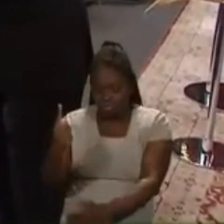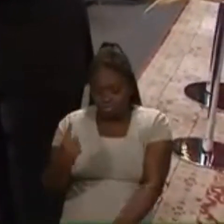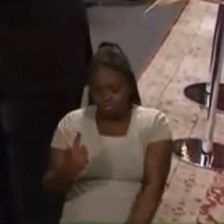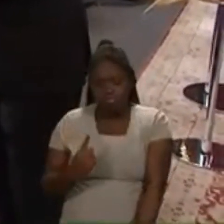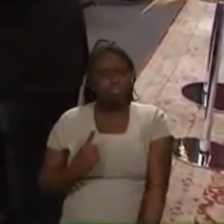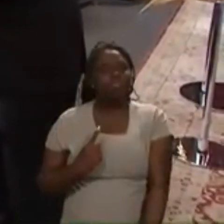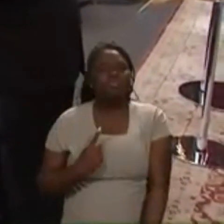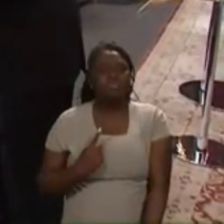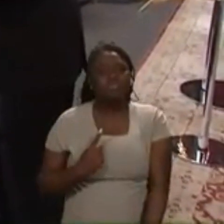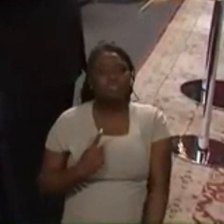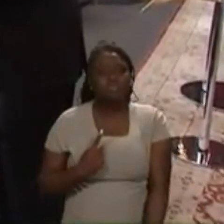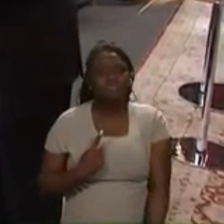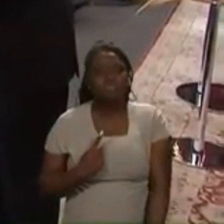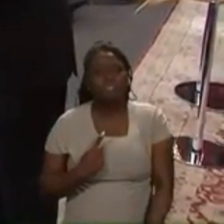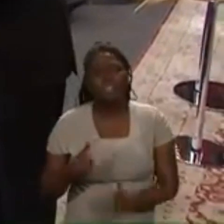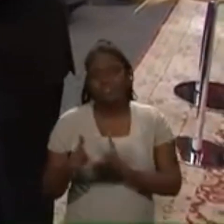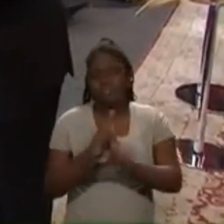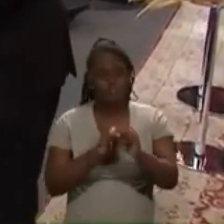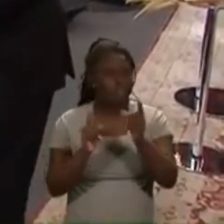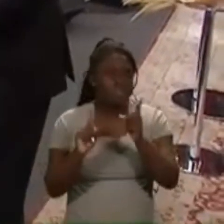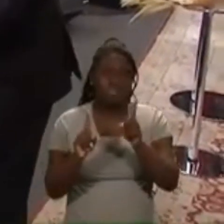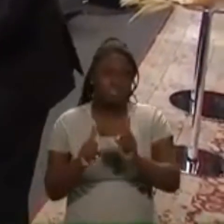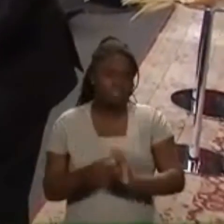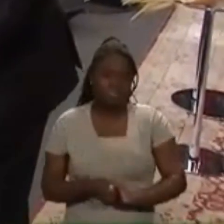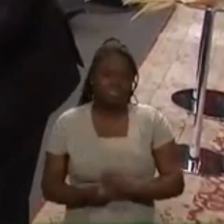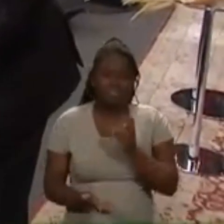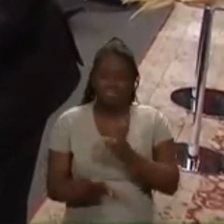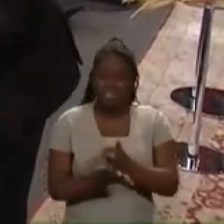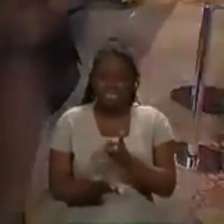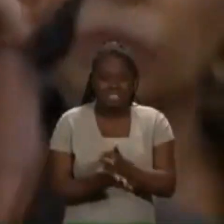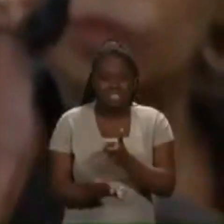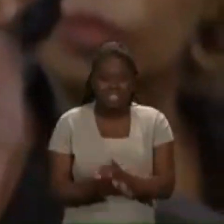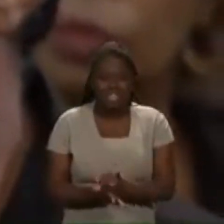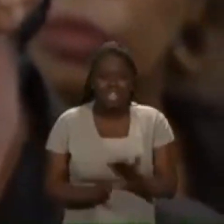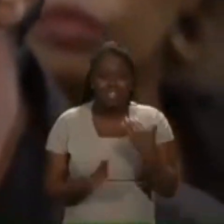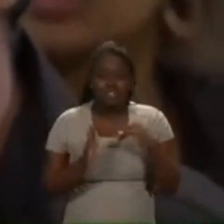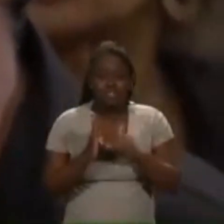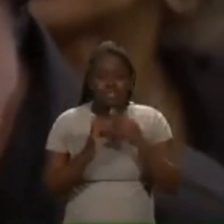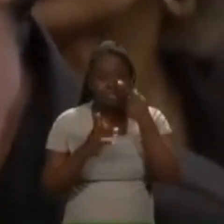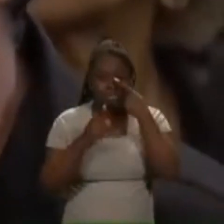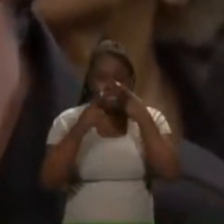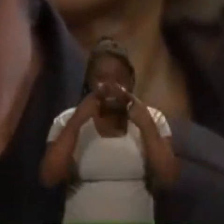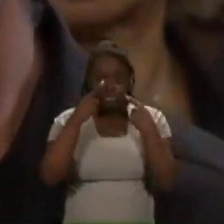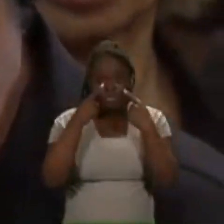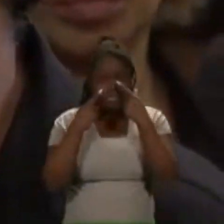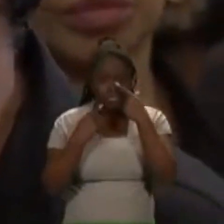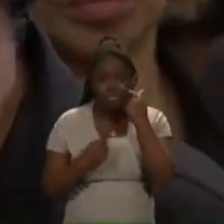Venho, desde a sua fundação, ocupando a sua presidência,